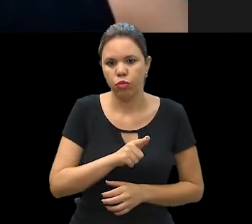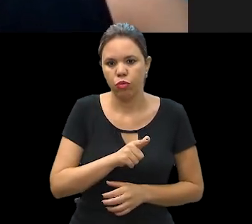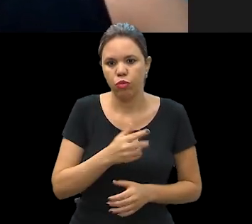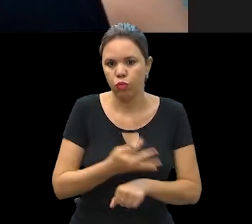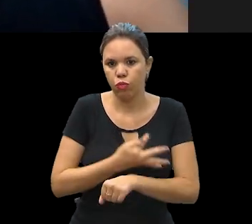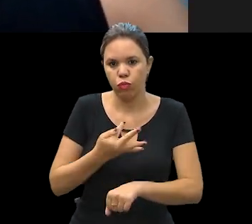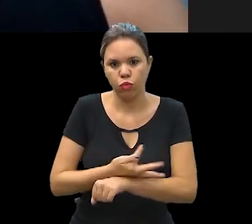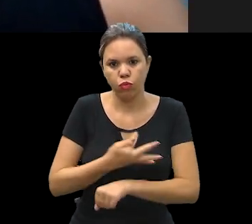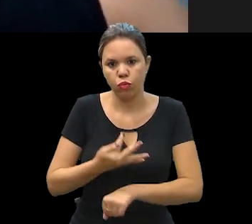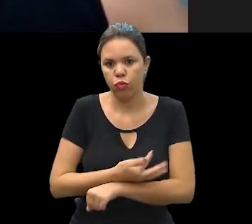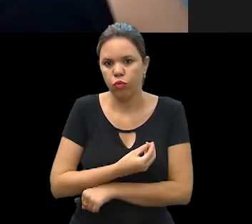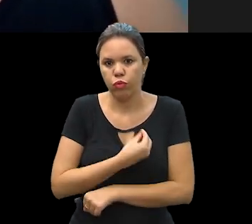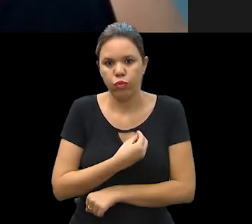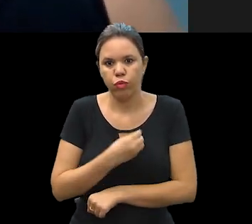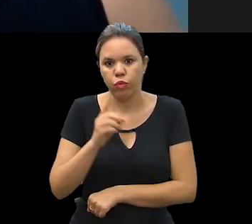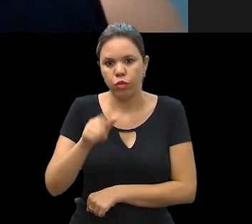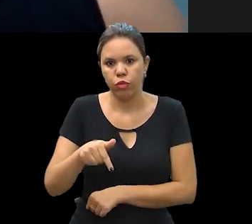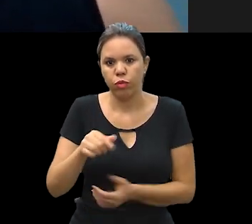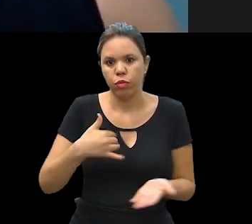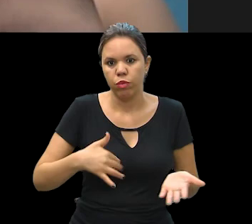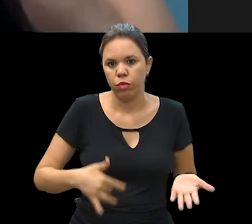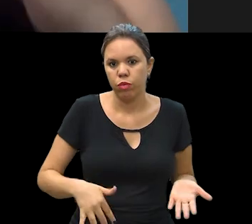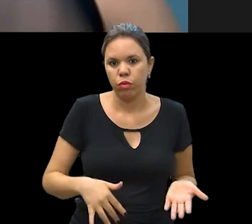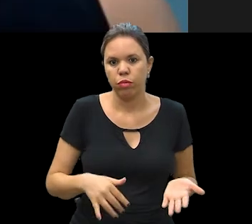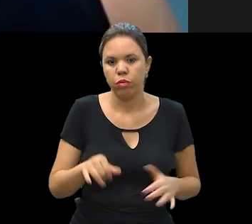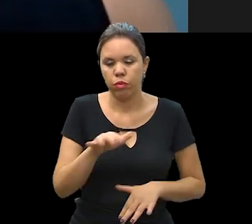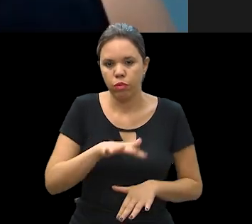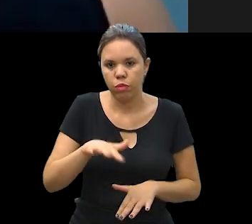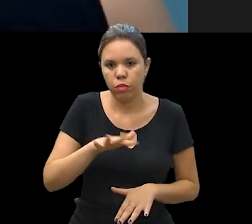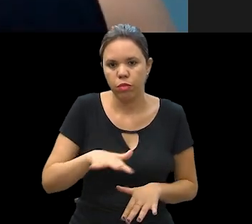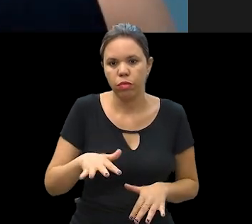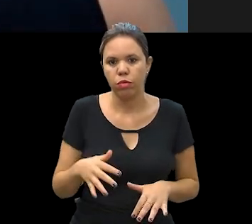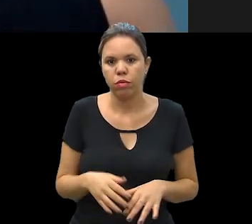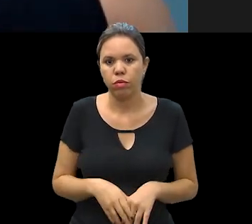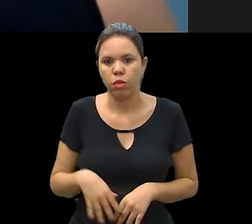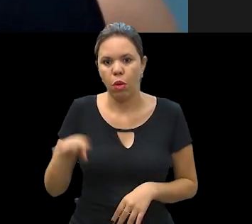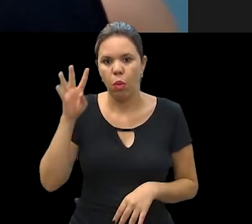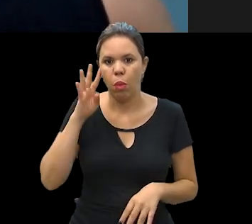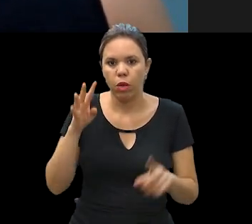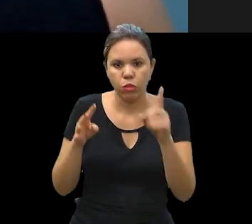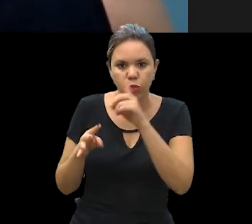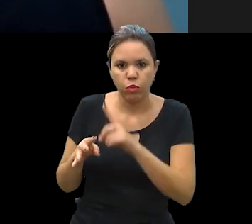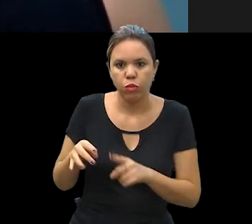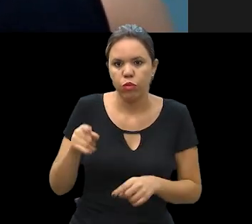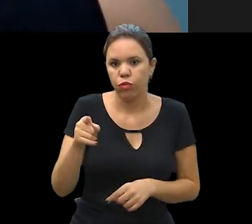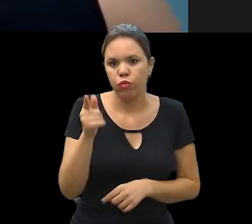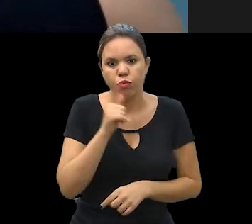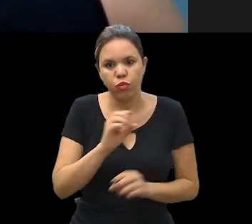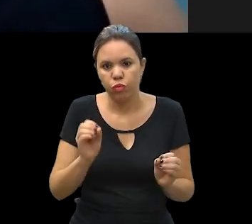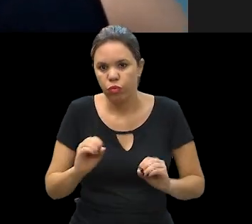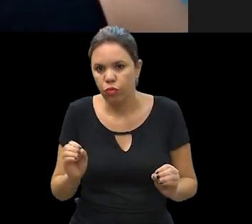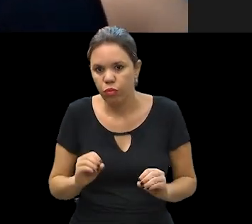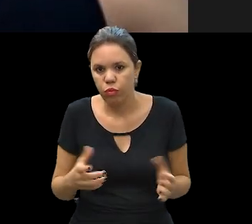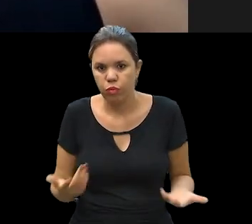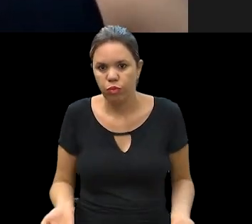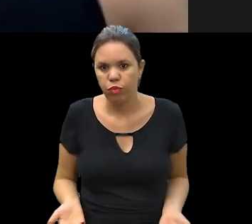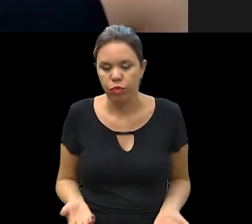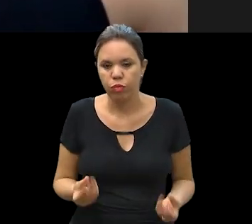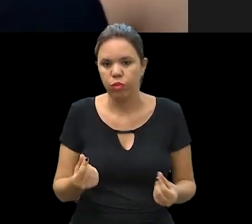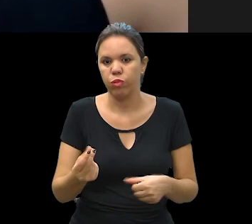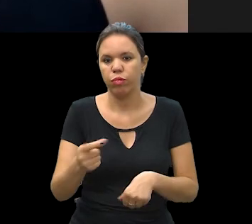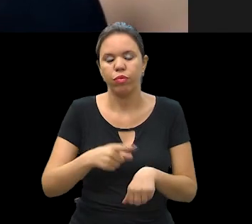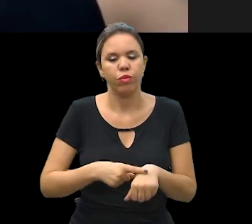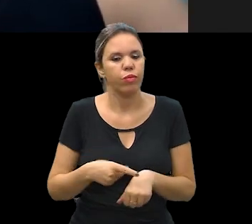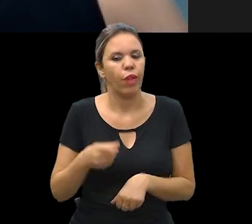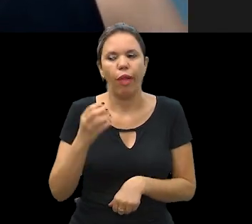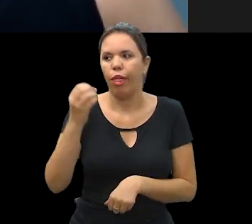conseguiu sobreviver disso, mas você toca geralmente entre quarta e domingo, né? Você não consegue ficar